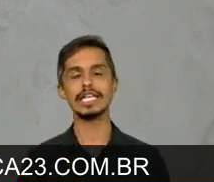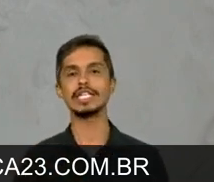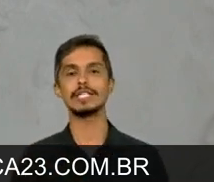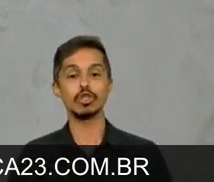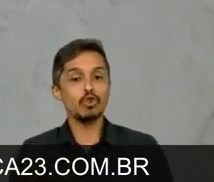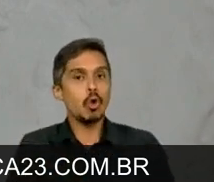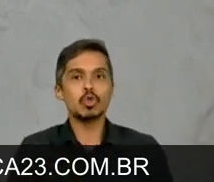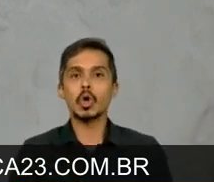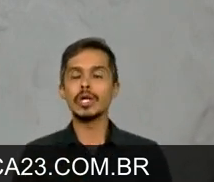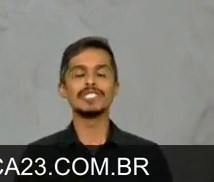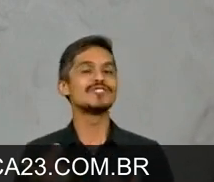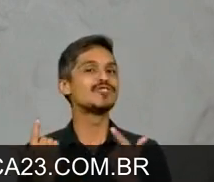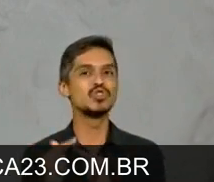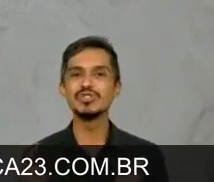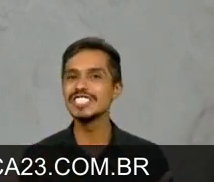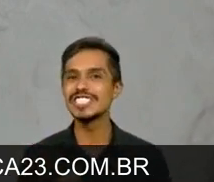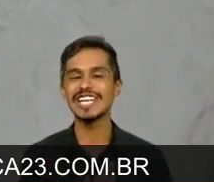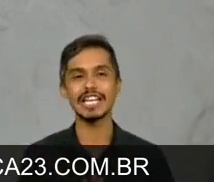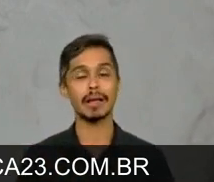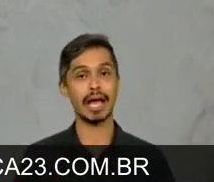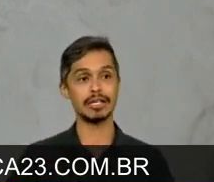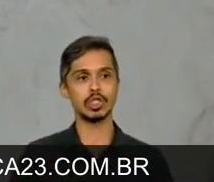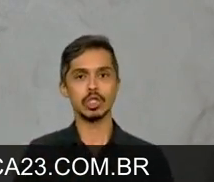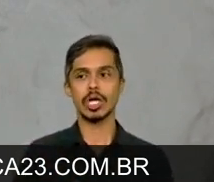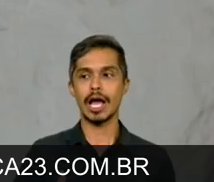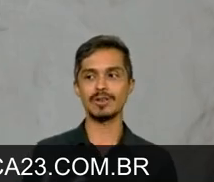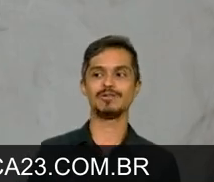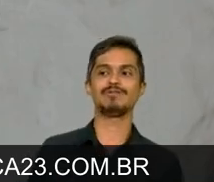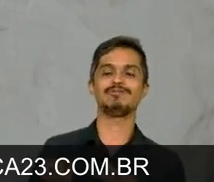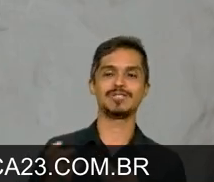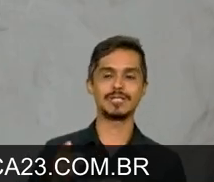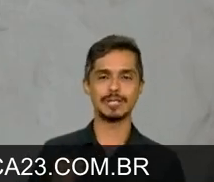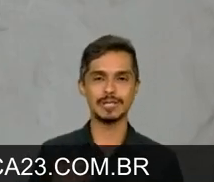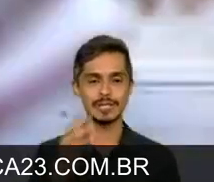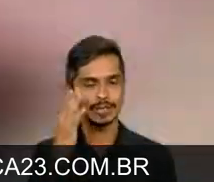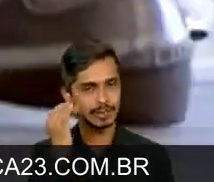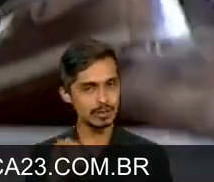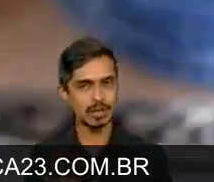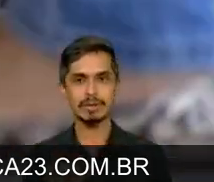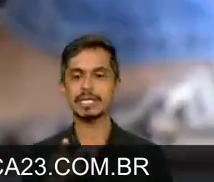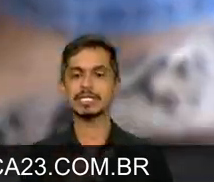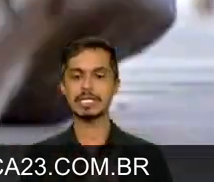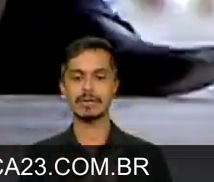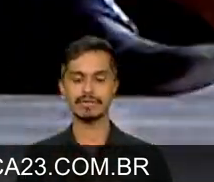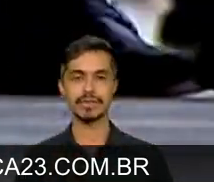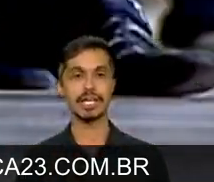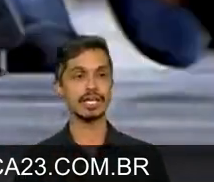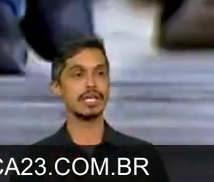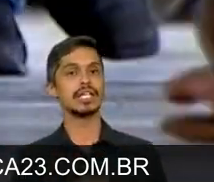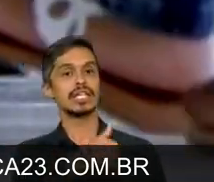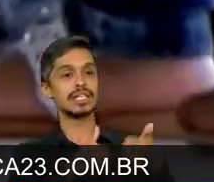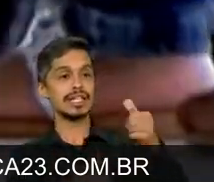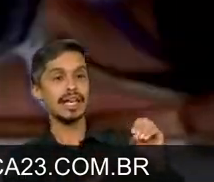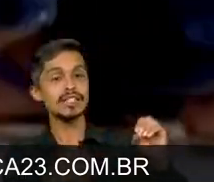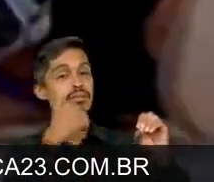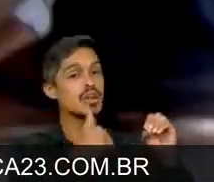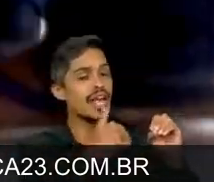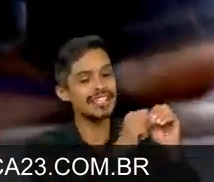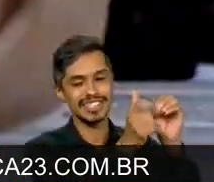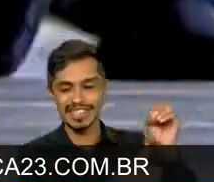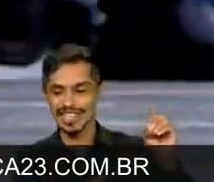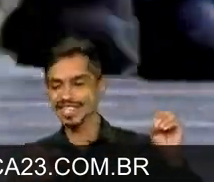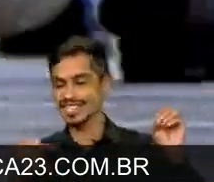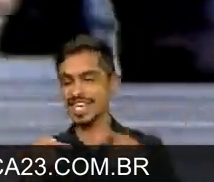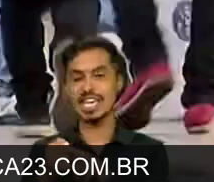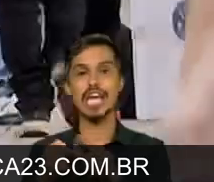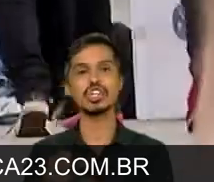e fez uso da fisioterapia pélvica naquela ocasião que eu conheci, porque eu nem sabia que isso existia. 7 em cada 10 mulheres no mundo já sofreram ou